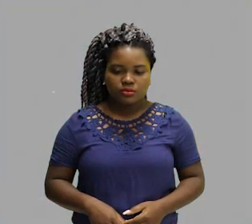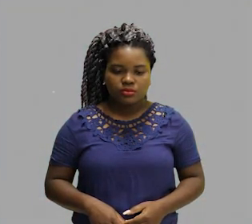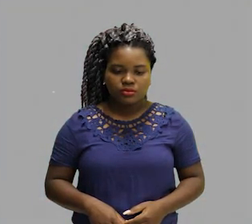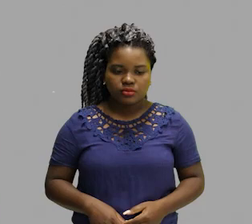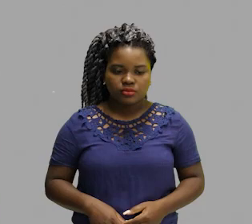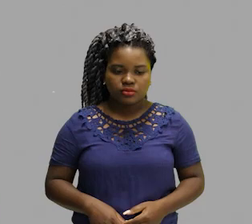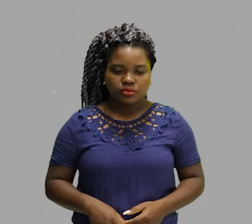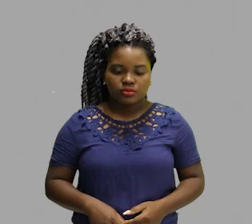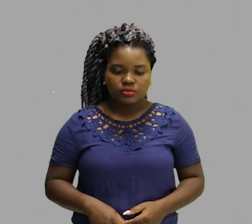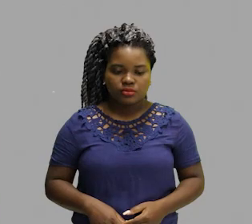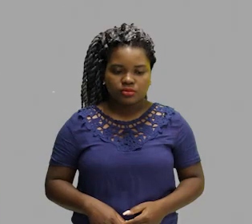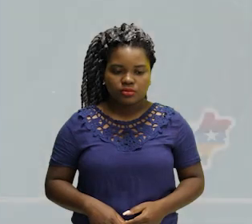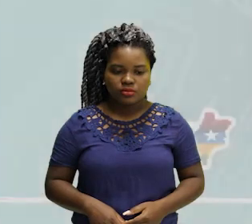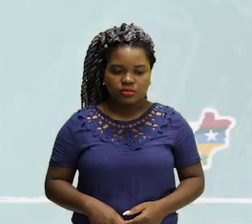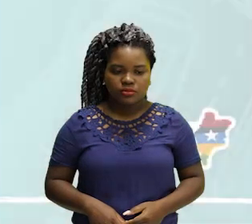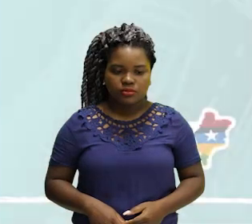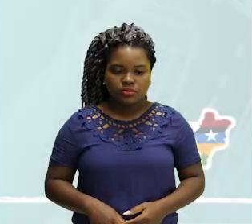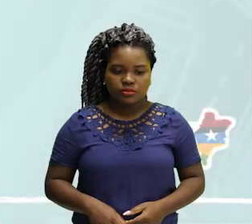nome cantigas.